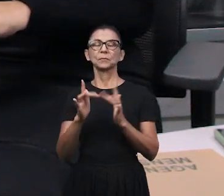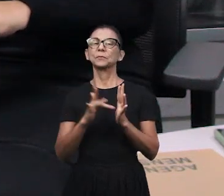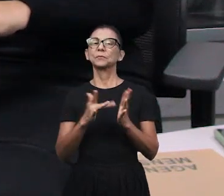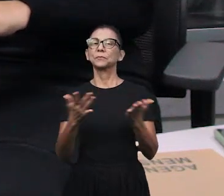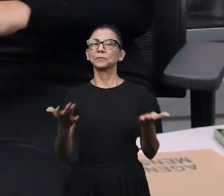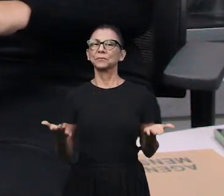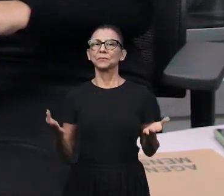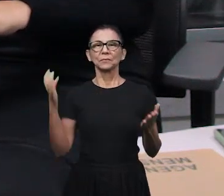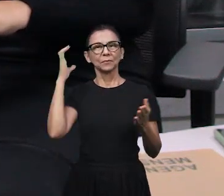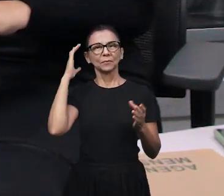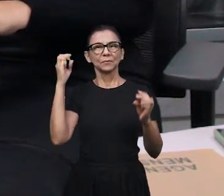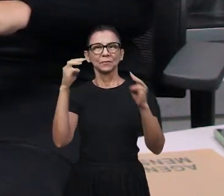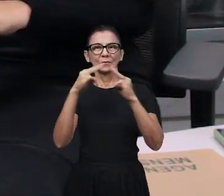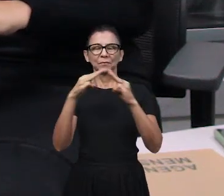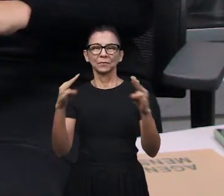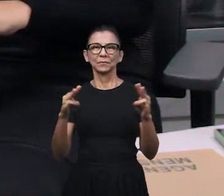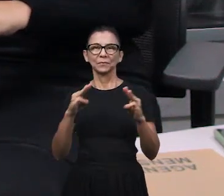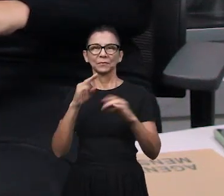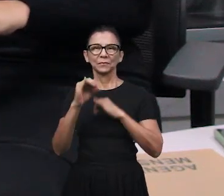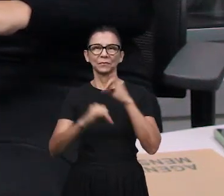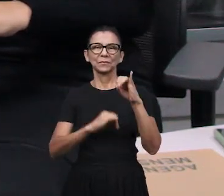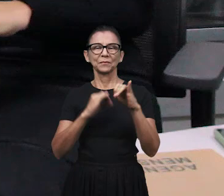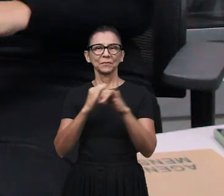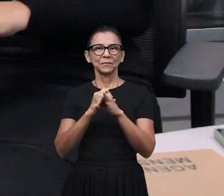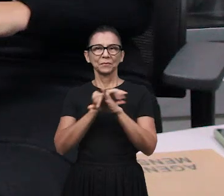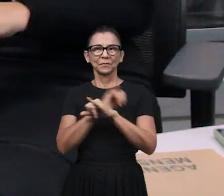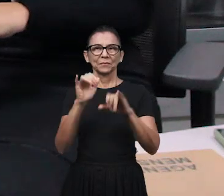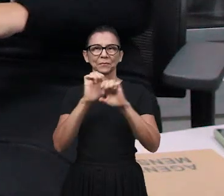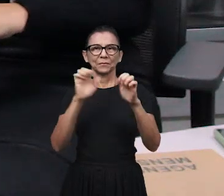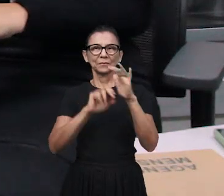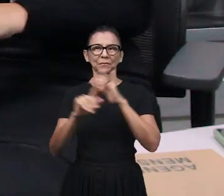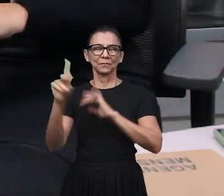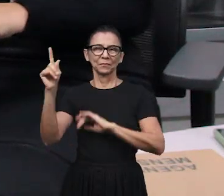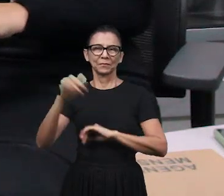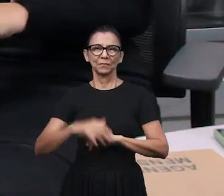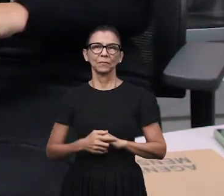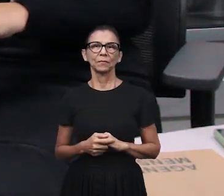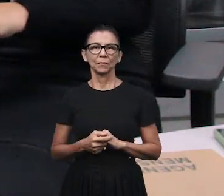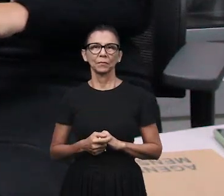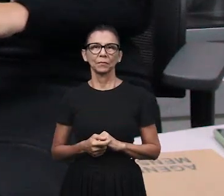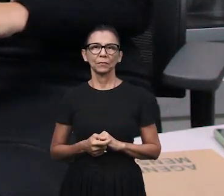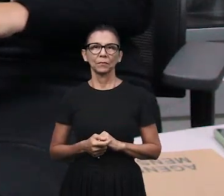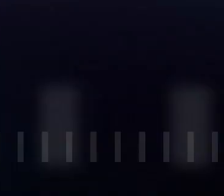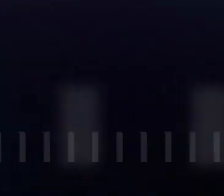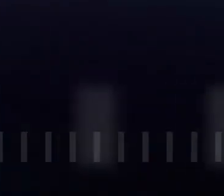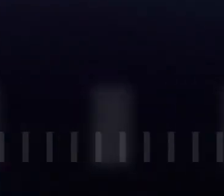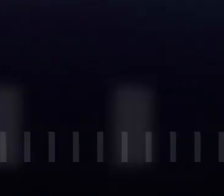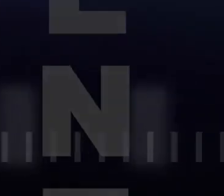edição. A paz do Senhor Jesus, Rádio TV Web Manaim, juntas anunciando o Evangelho Eterno.